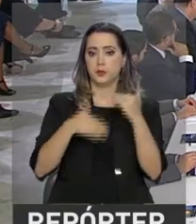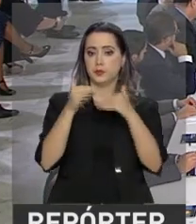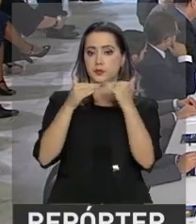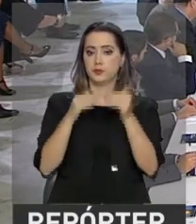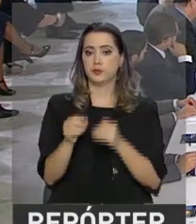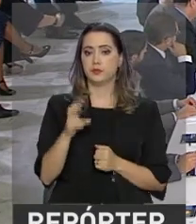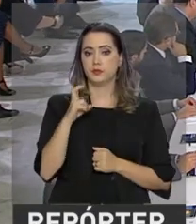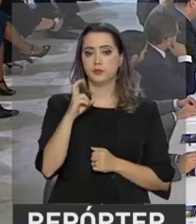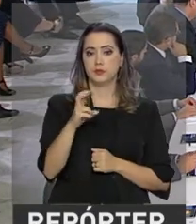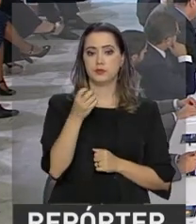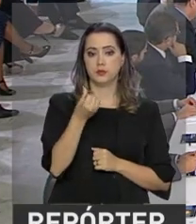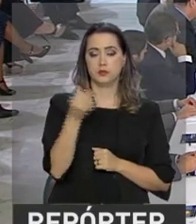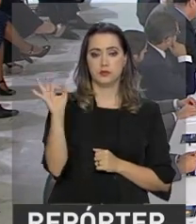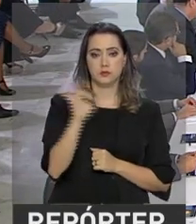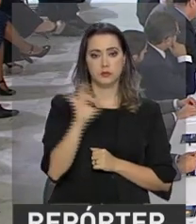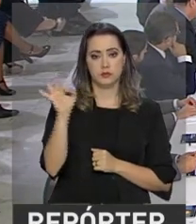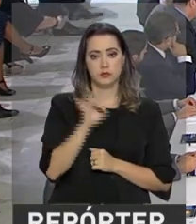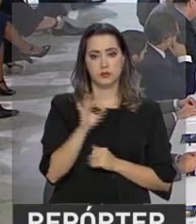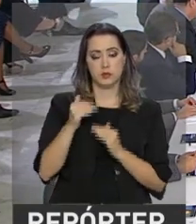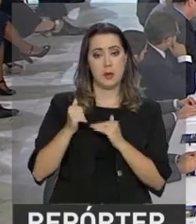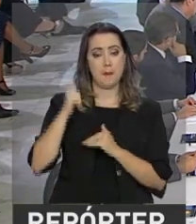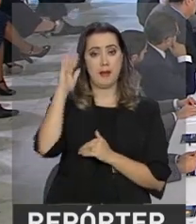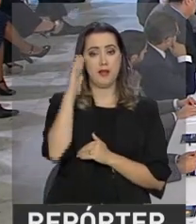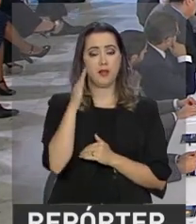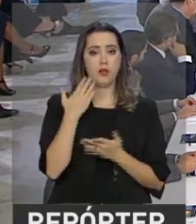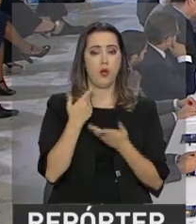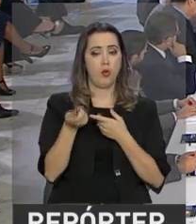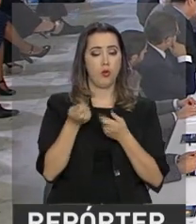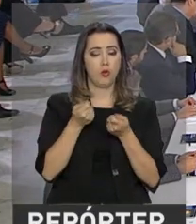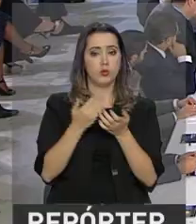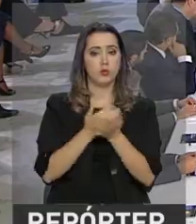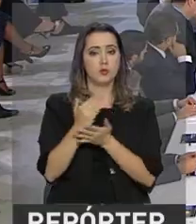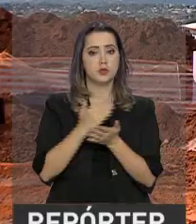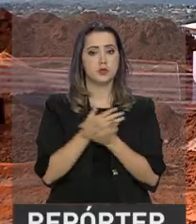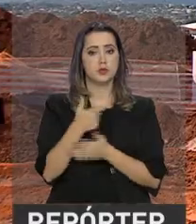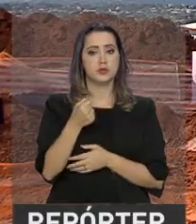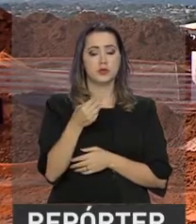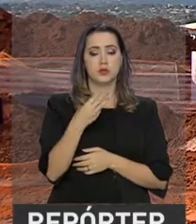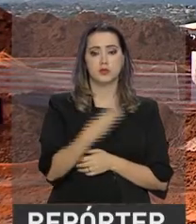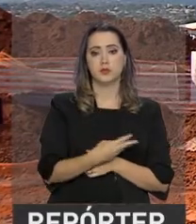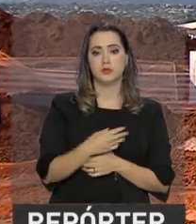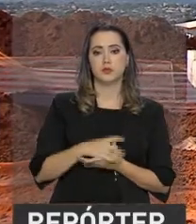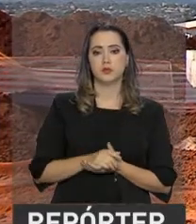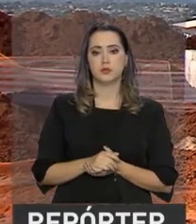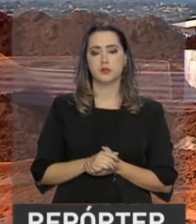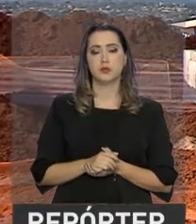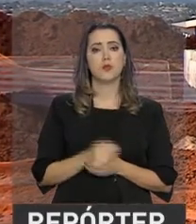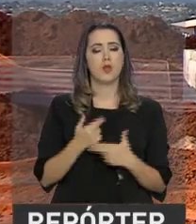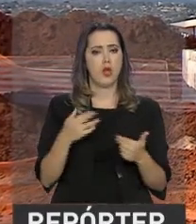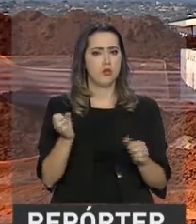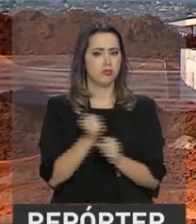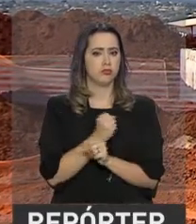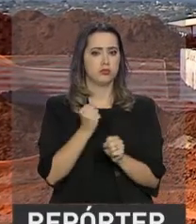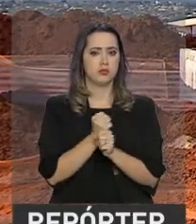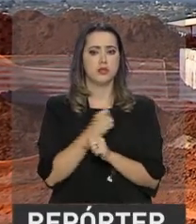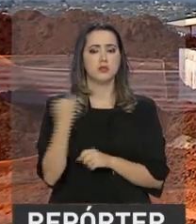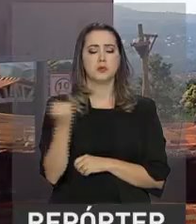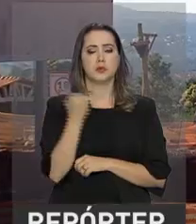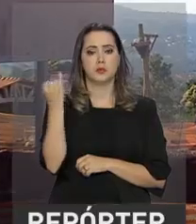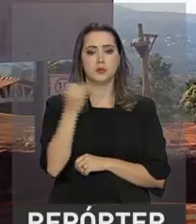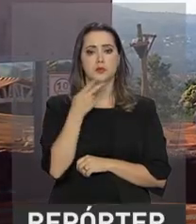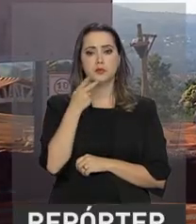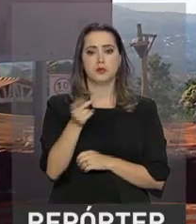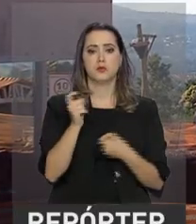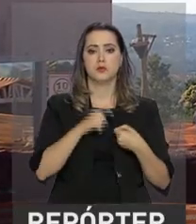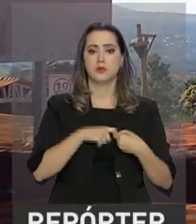de 56%, a maior desde 2013. O setor de infraestrutura também teve destaque com